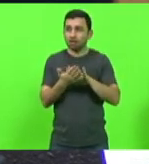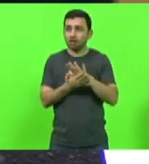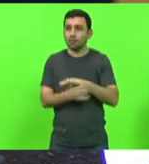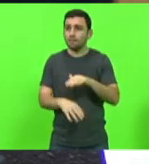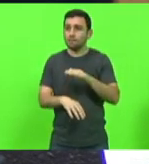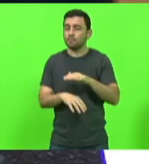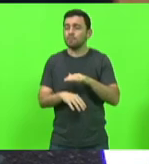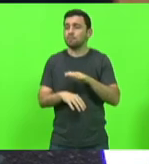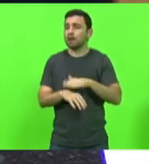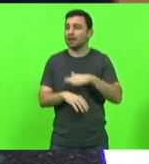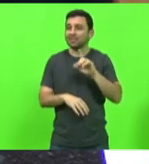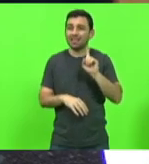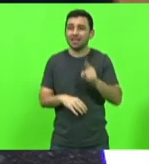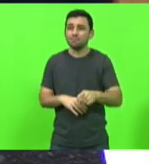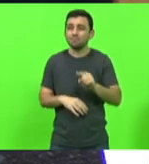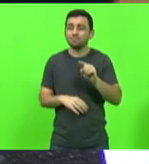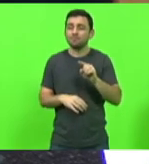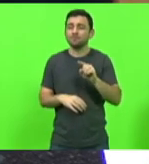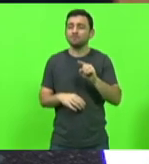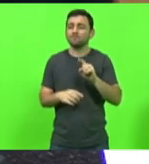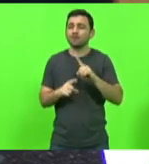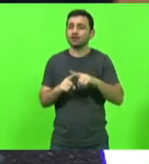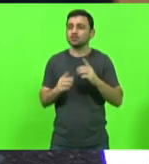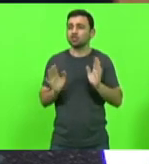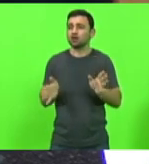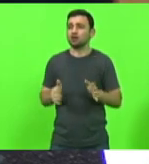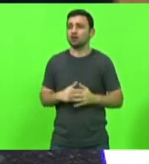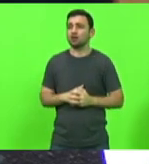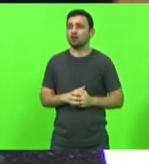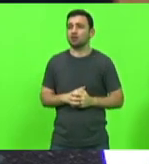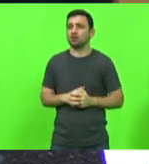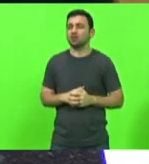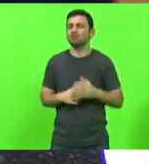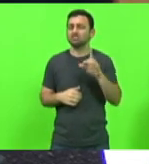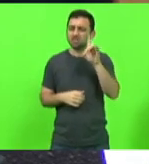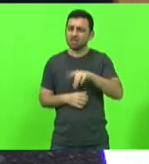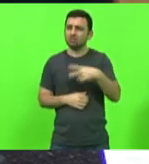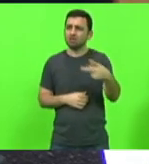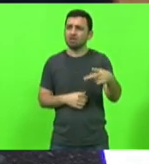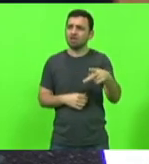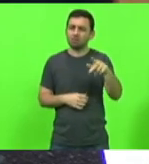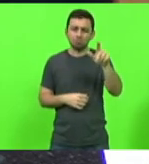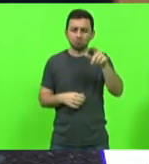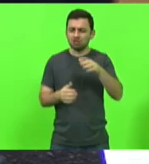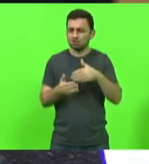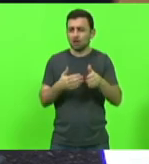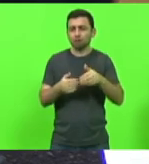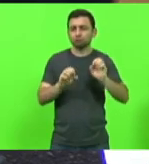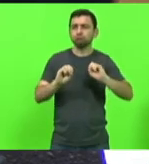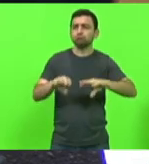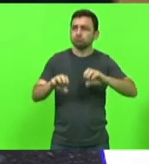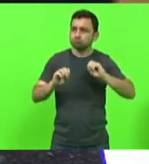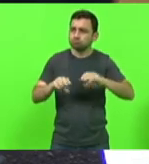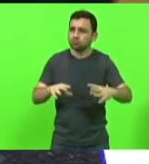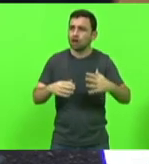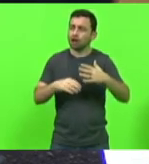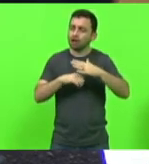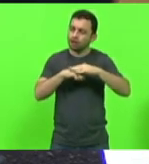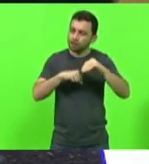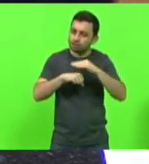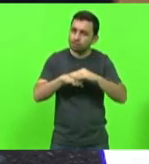mil vezes, então eu entendo que a pessoa tem esse direito de educar com seu amor, com seu carinho, com a sua,